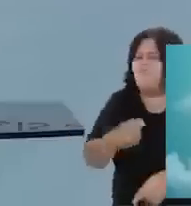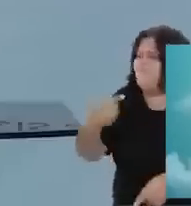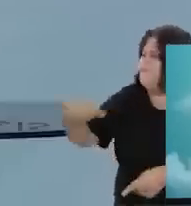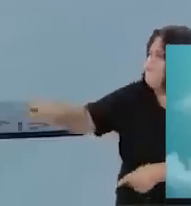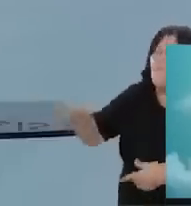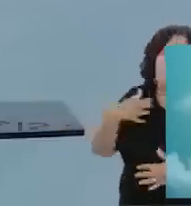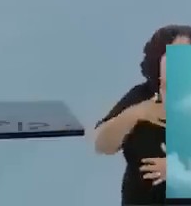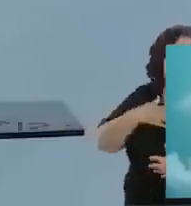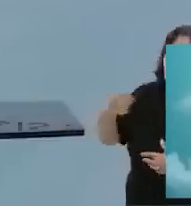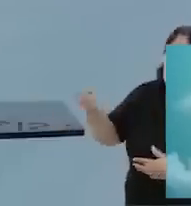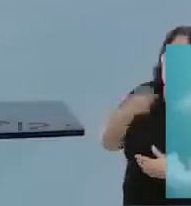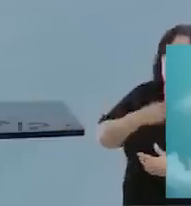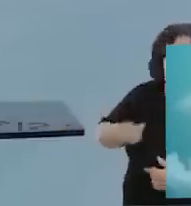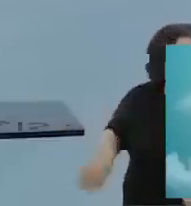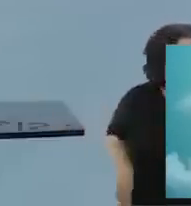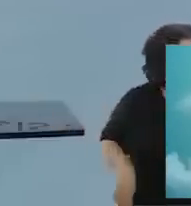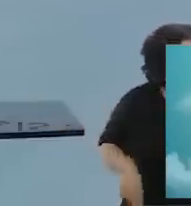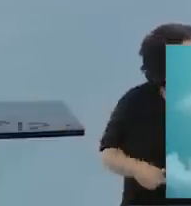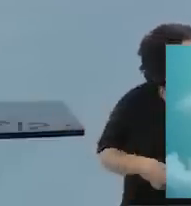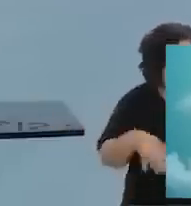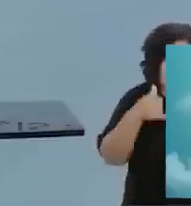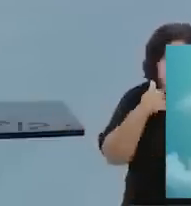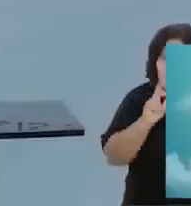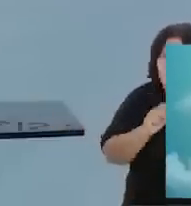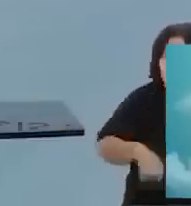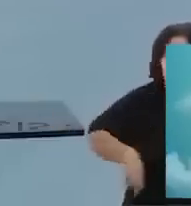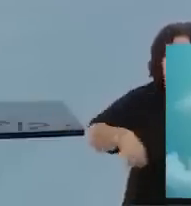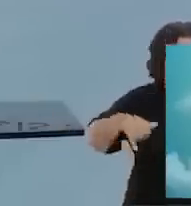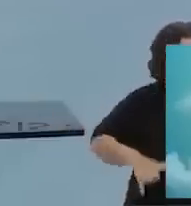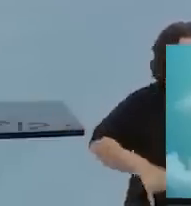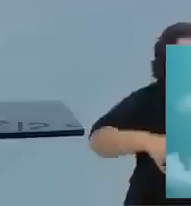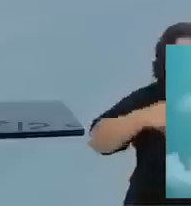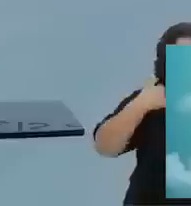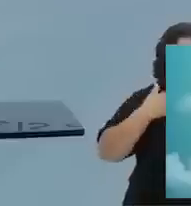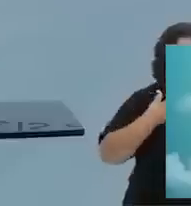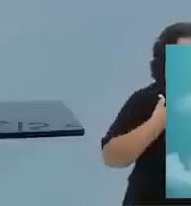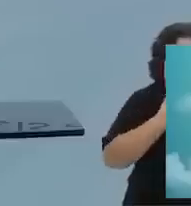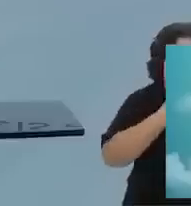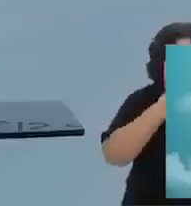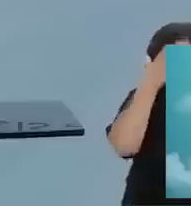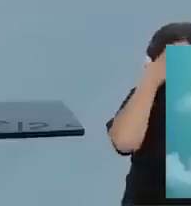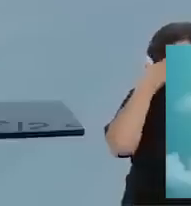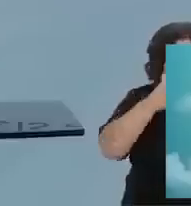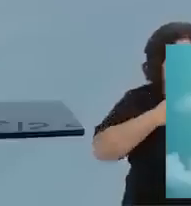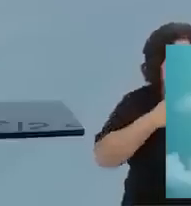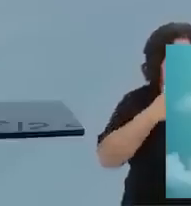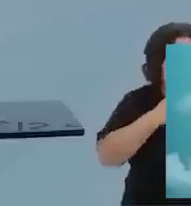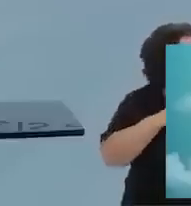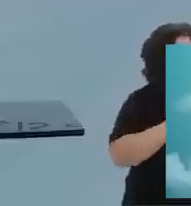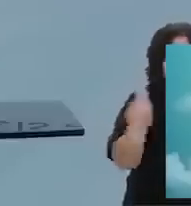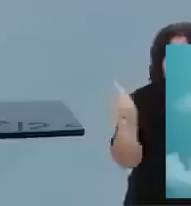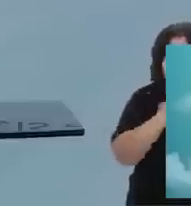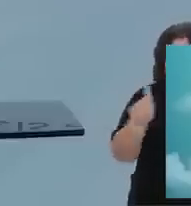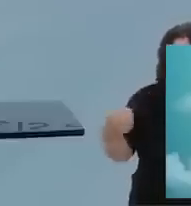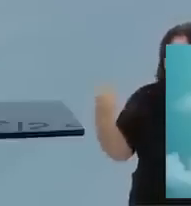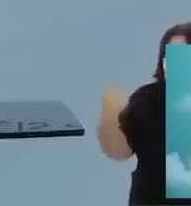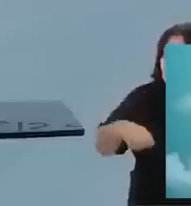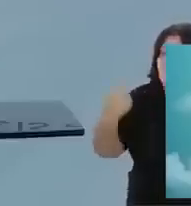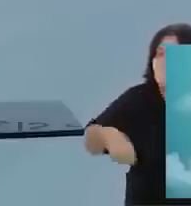é meu irmão, estou conectado com você, você é importante para mim, eu vou cuidar de você, você vai cuidar de mim. Nós somos um